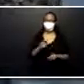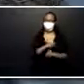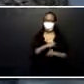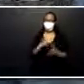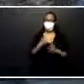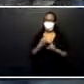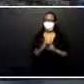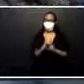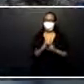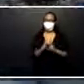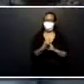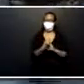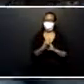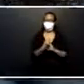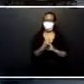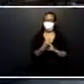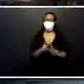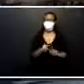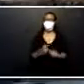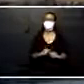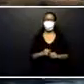sociólogo e